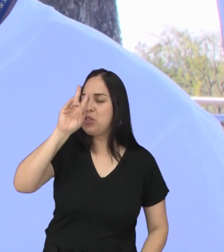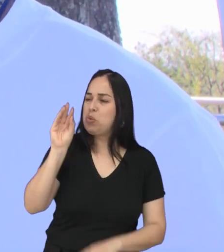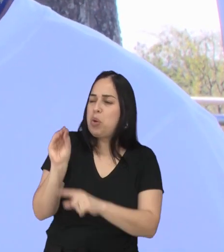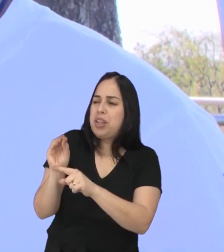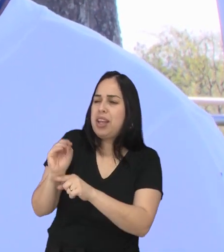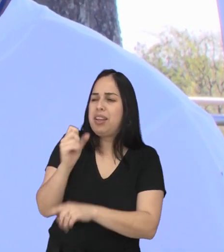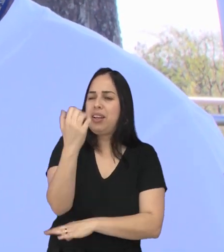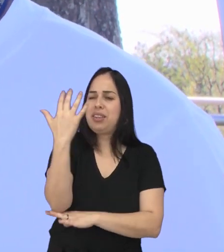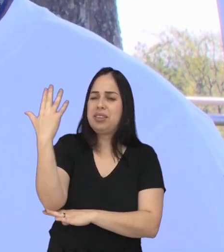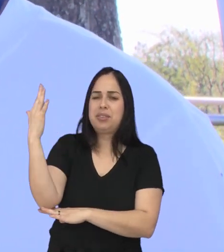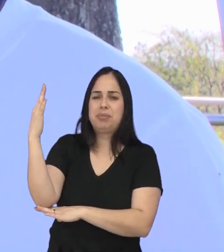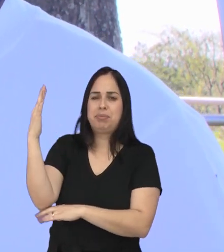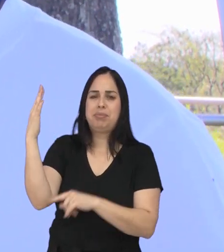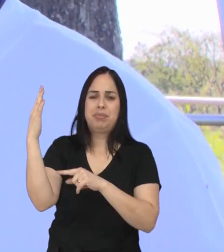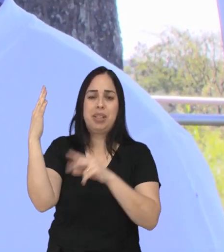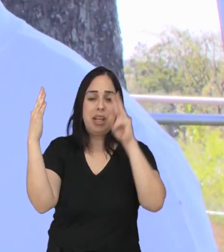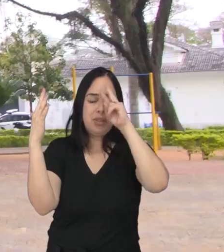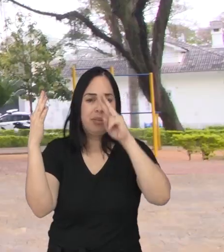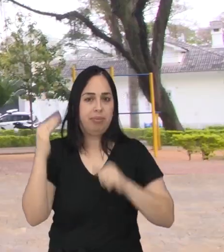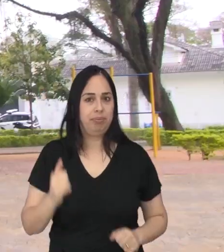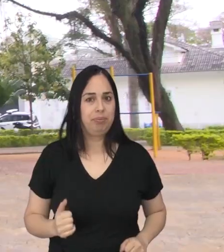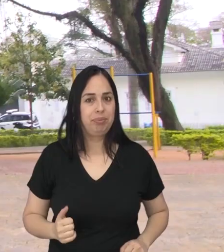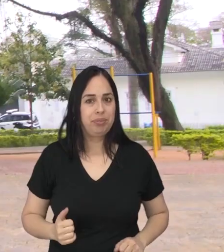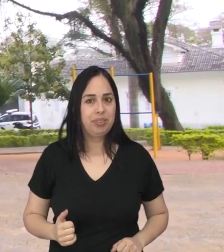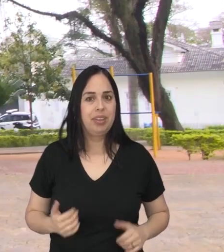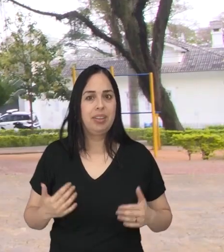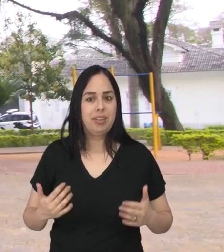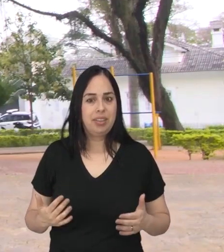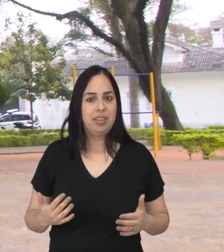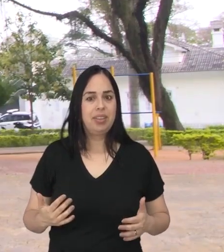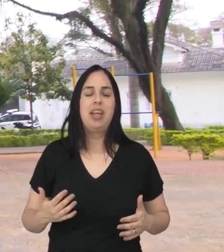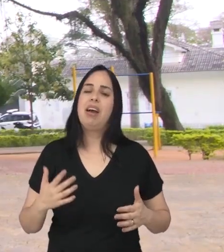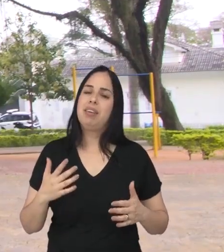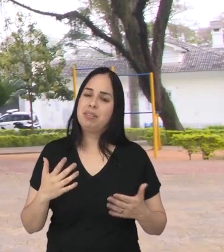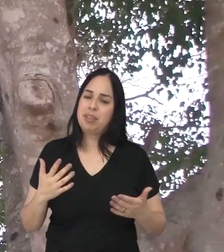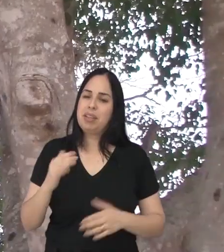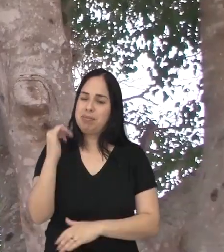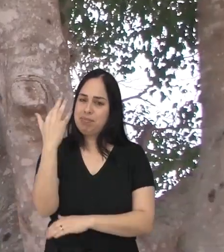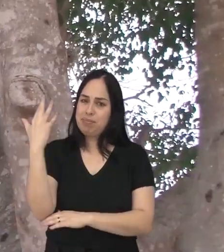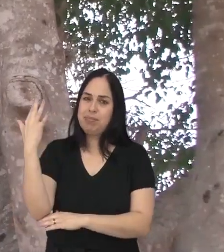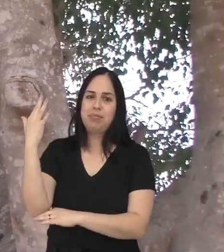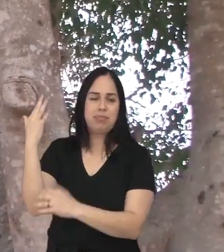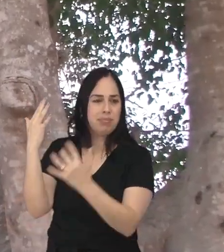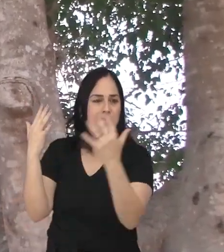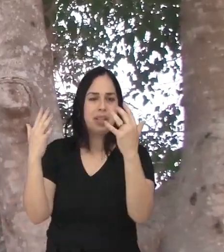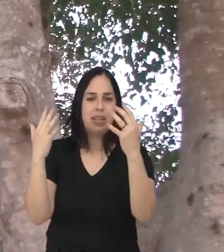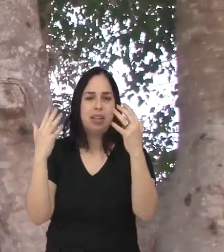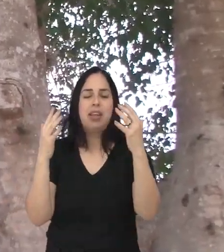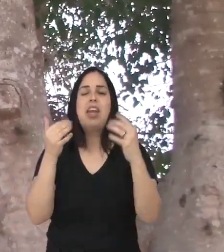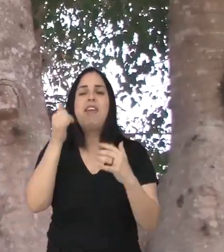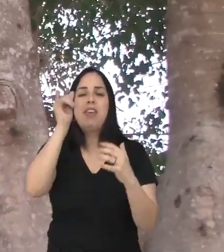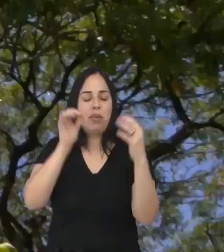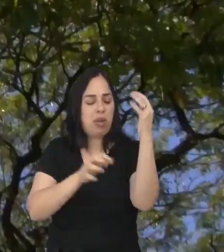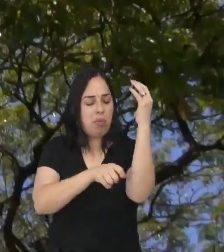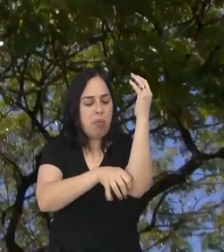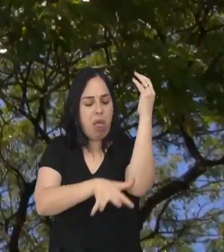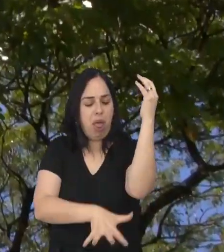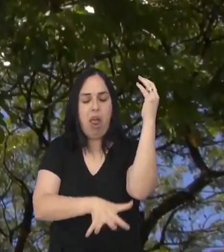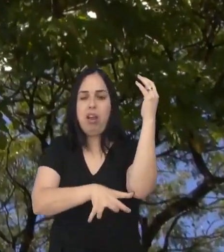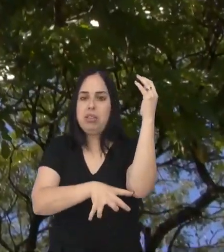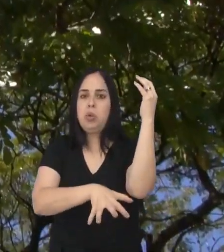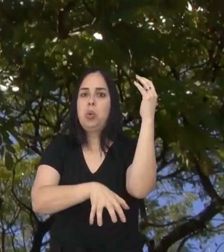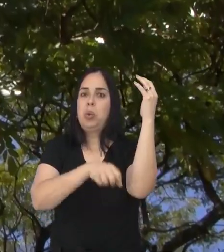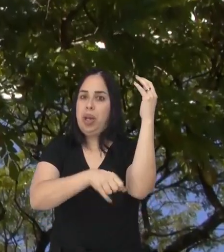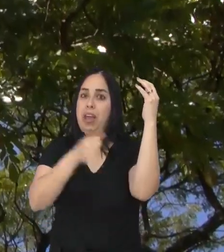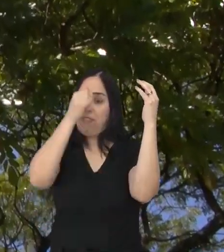da manutenção e da história do Jequitibá. E toda a vida depende delas. As árvores evitam a erosão do solo, mantêm a